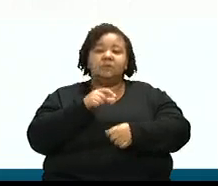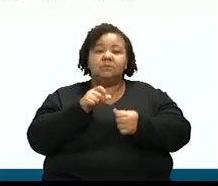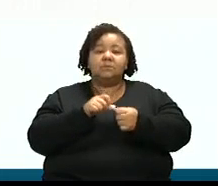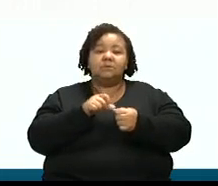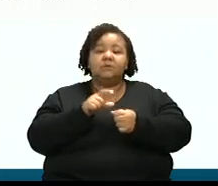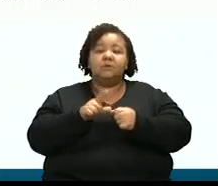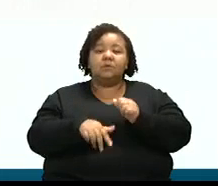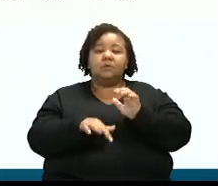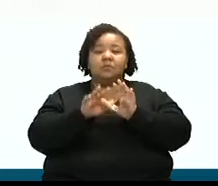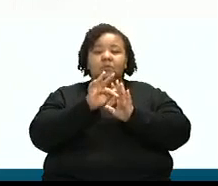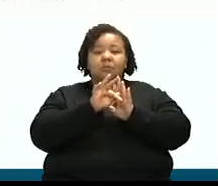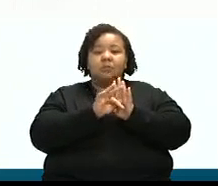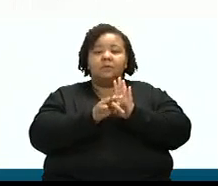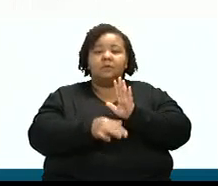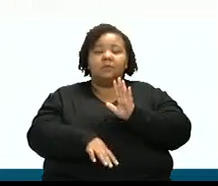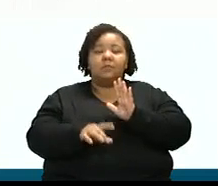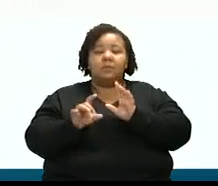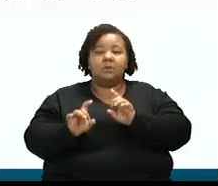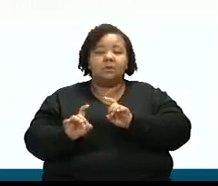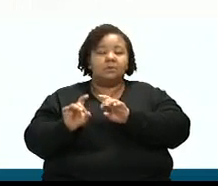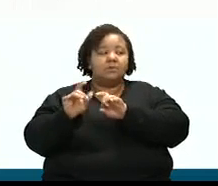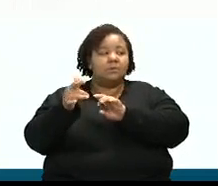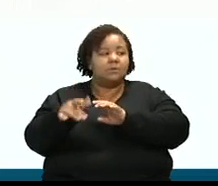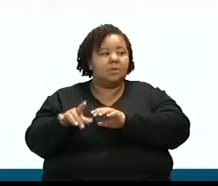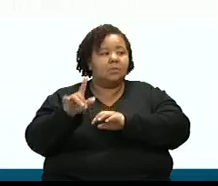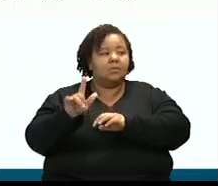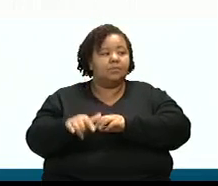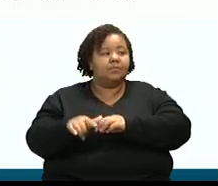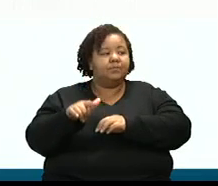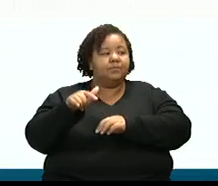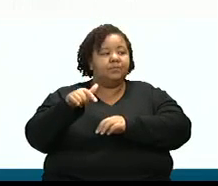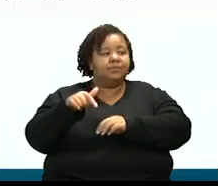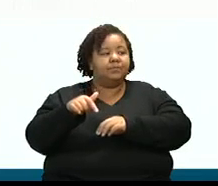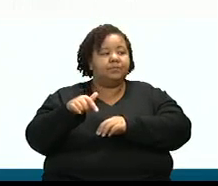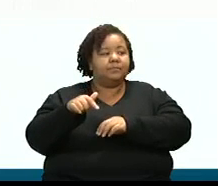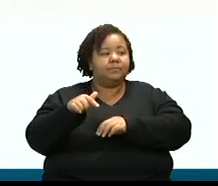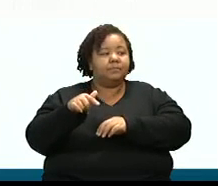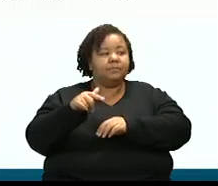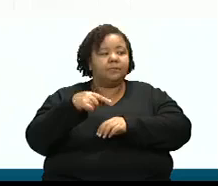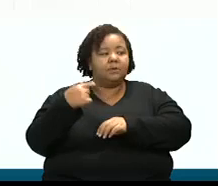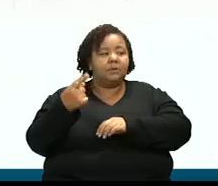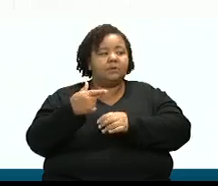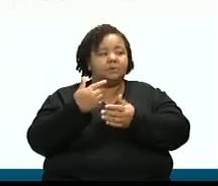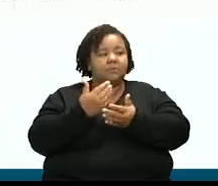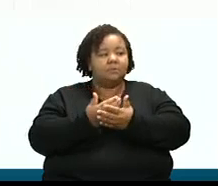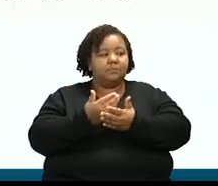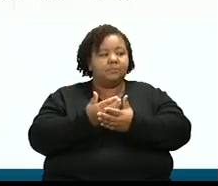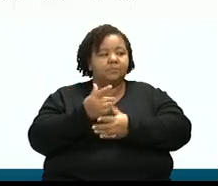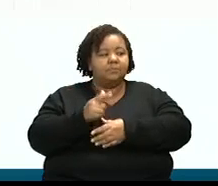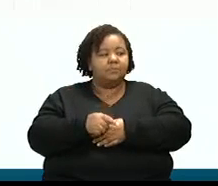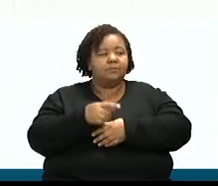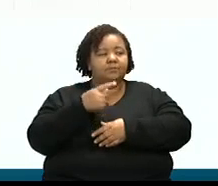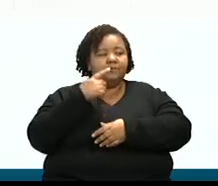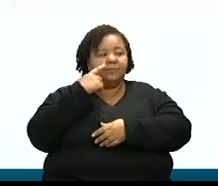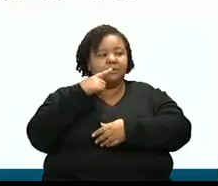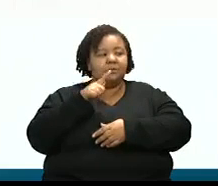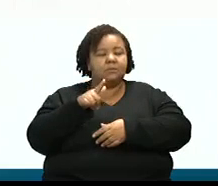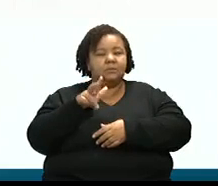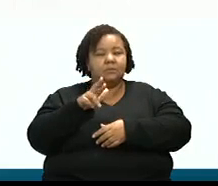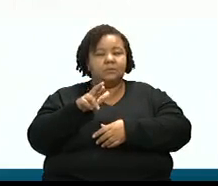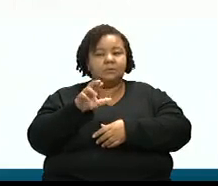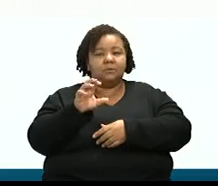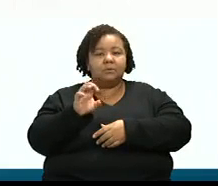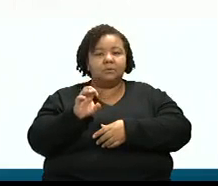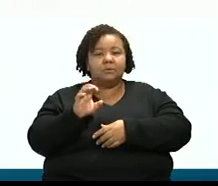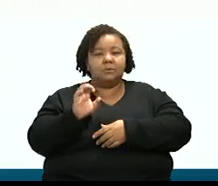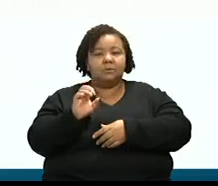uma forma especial do teorema de Green, que é uma forma vetorial que nós estudaremos. Então, o objetivo é avaliar o fluxo desse